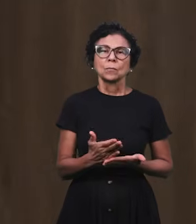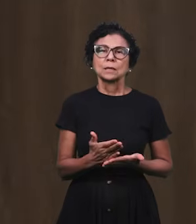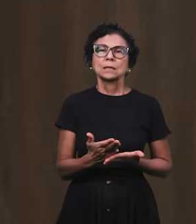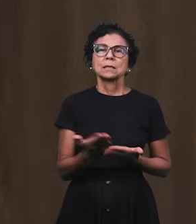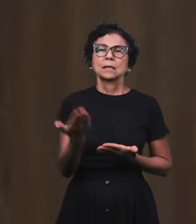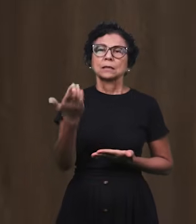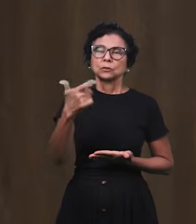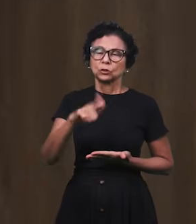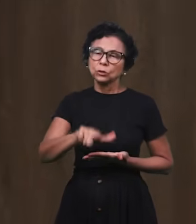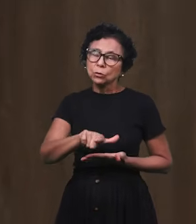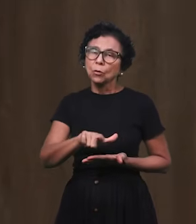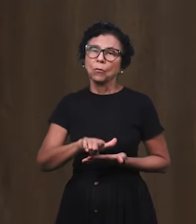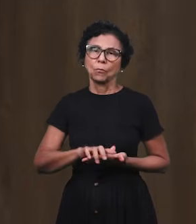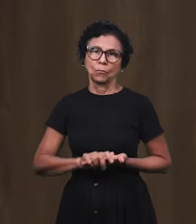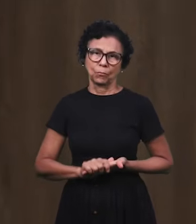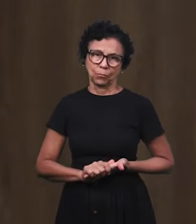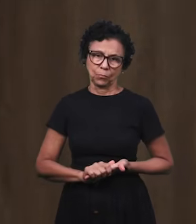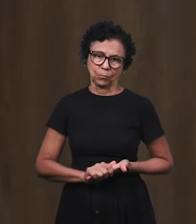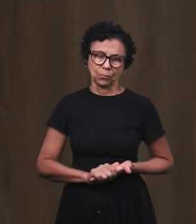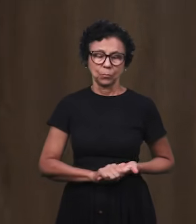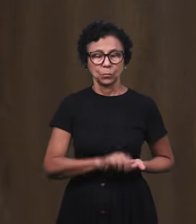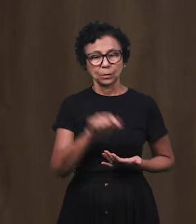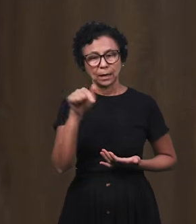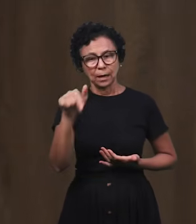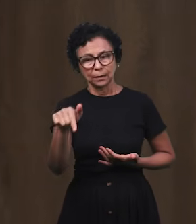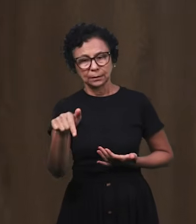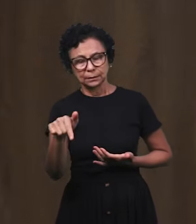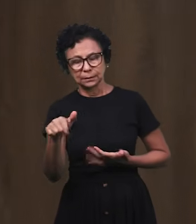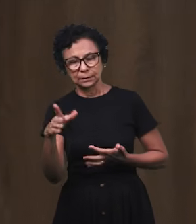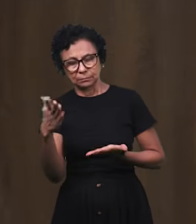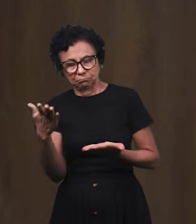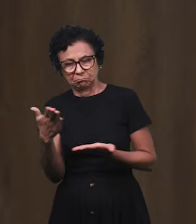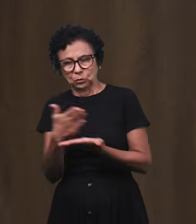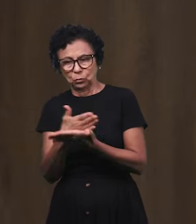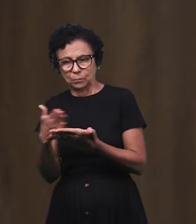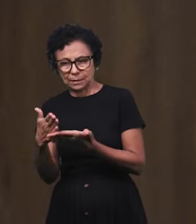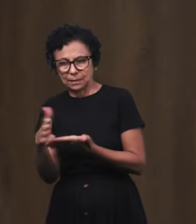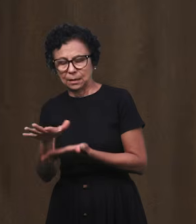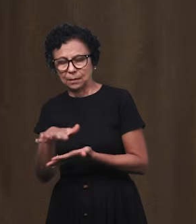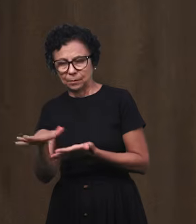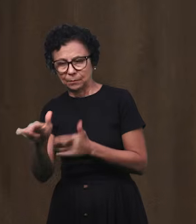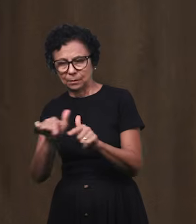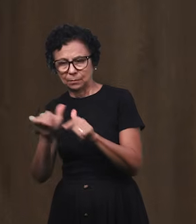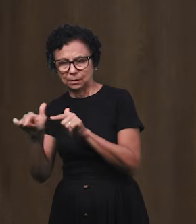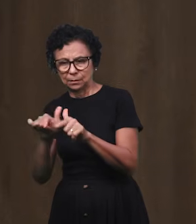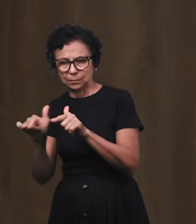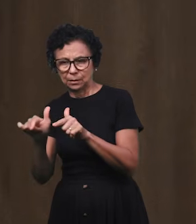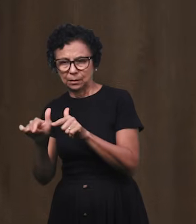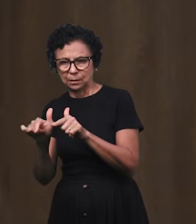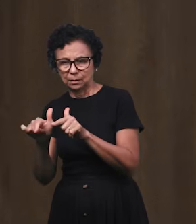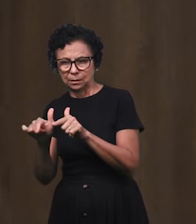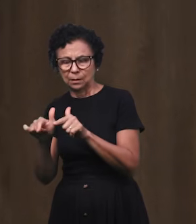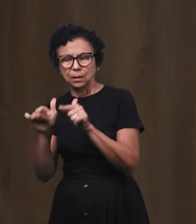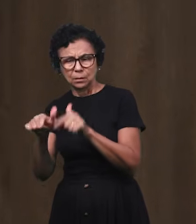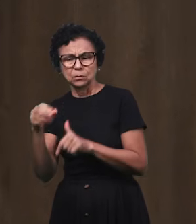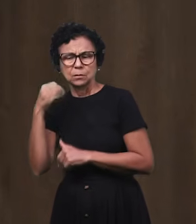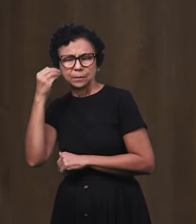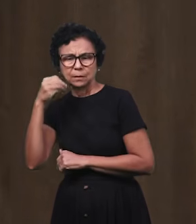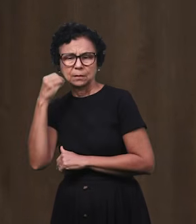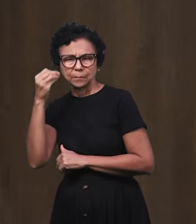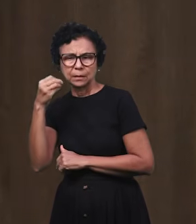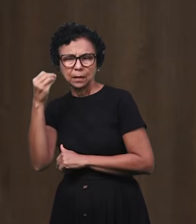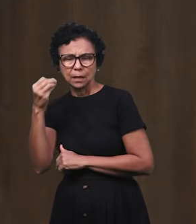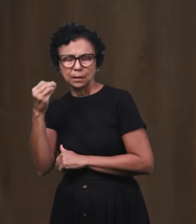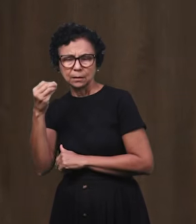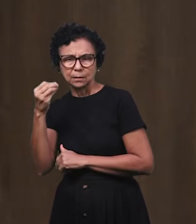área com muita bagagem. Porque o direito, tudo se comunica, é interdisciplinar. Então, se eu faço direito previdenciário hoje, só